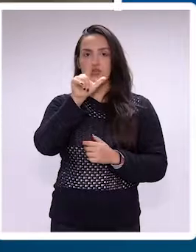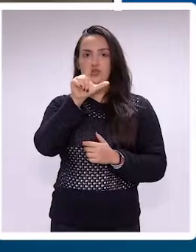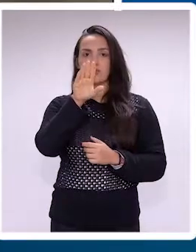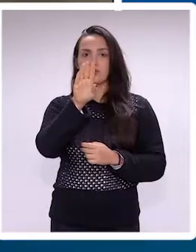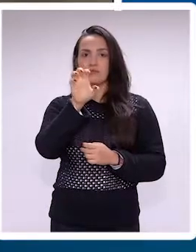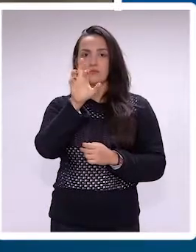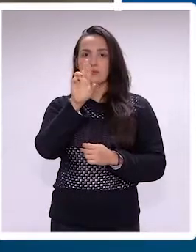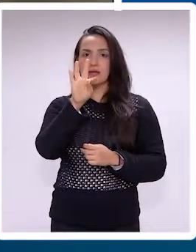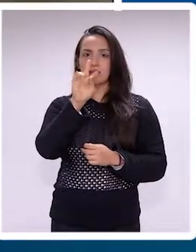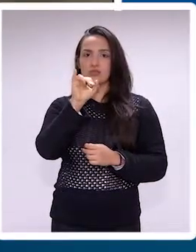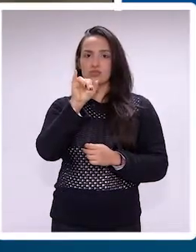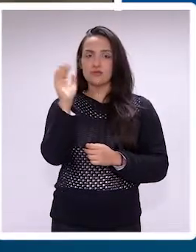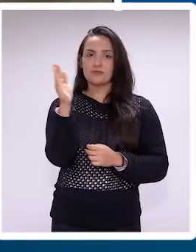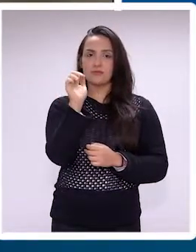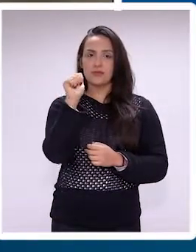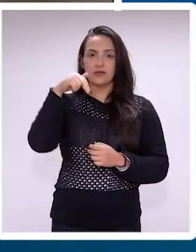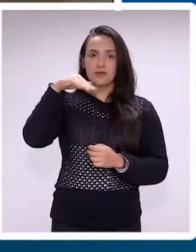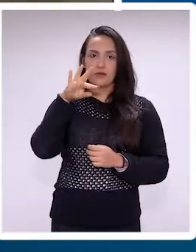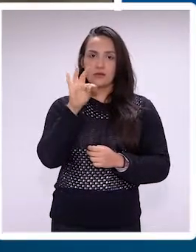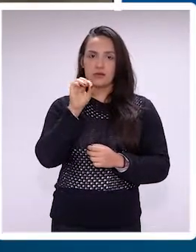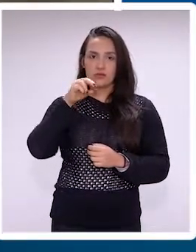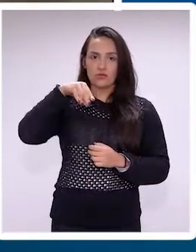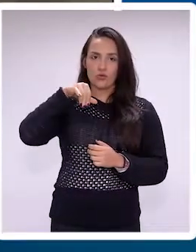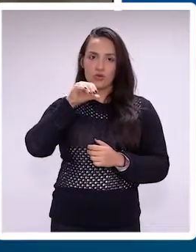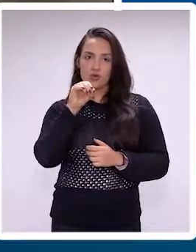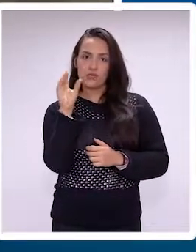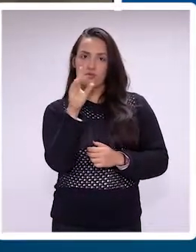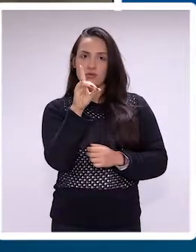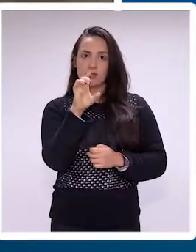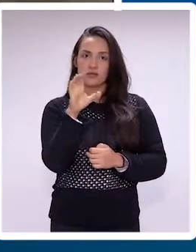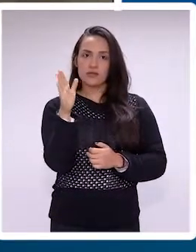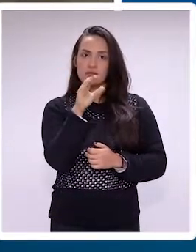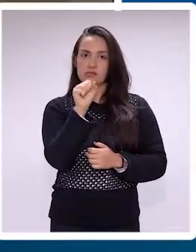Dr. Gilberti Antônio de Souza. Seja bem-vindo, doutor.